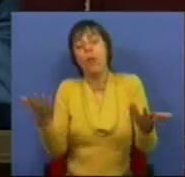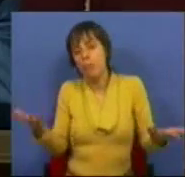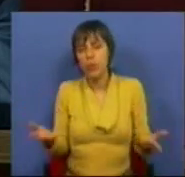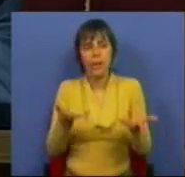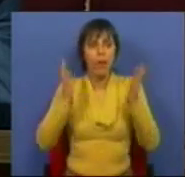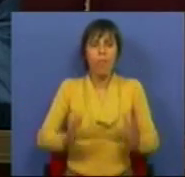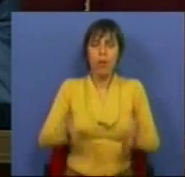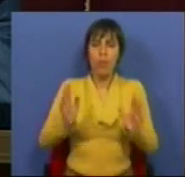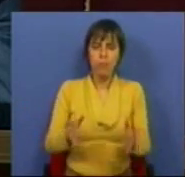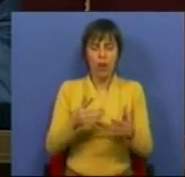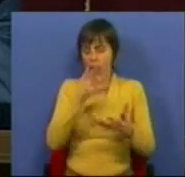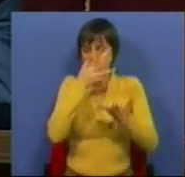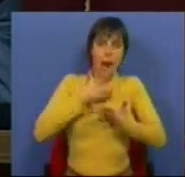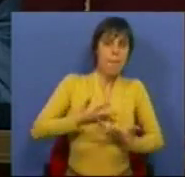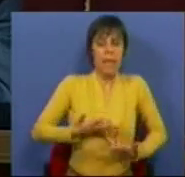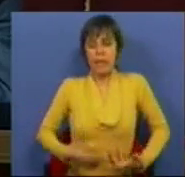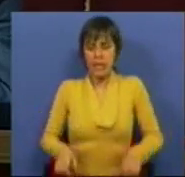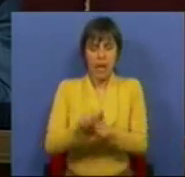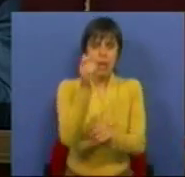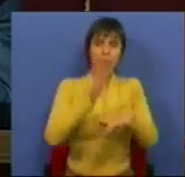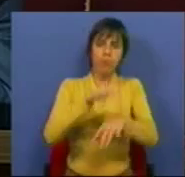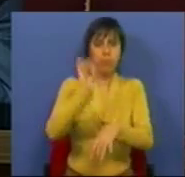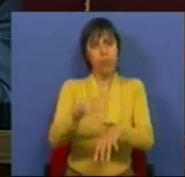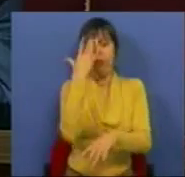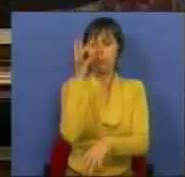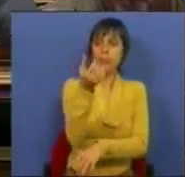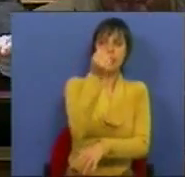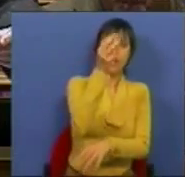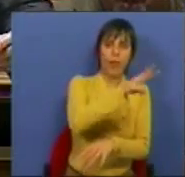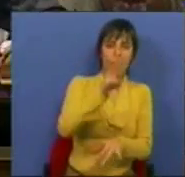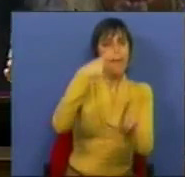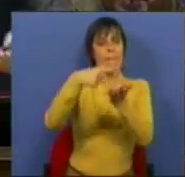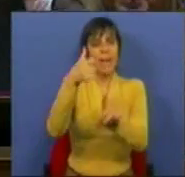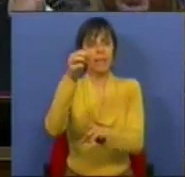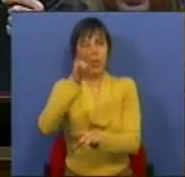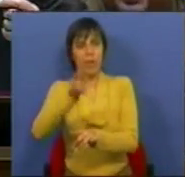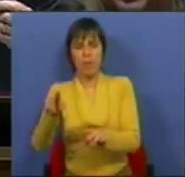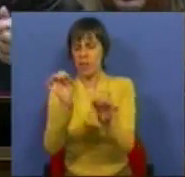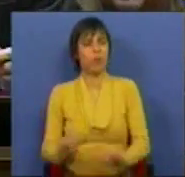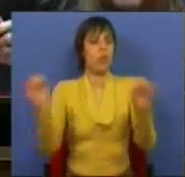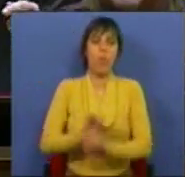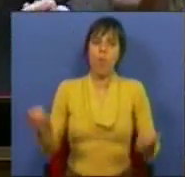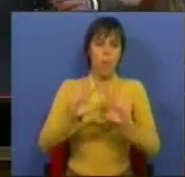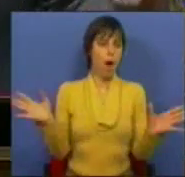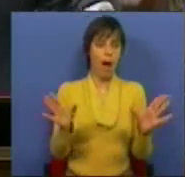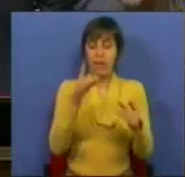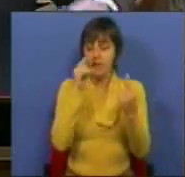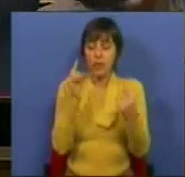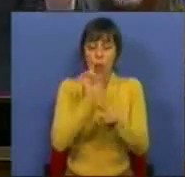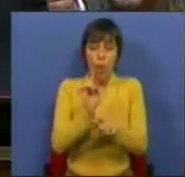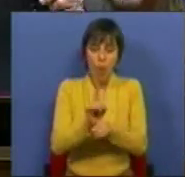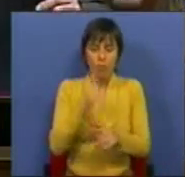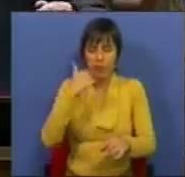portanto, é escusado dramatizar aqui com os 50 milhões mais os 50 milhões. Isso não existe. Isso existiu num